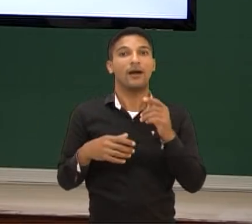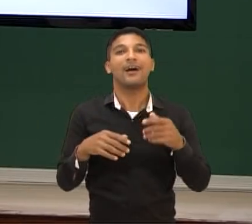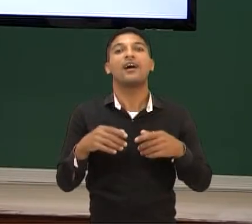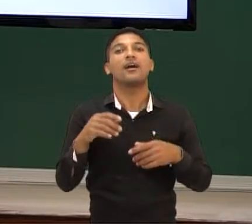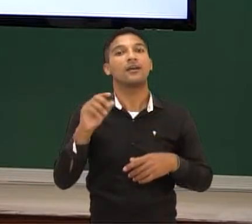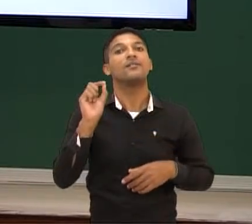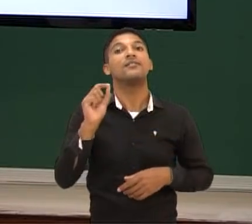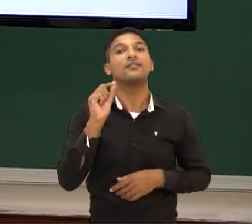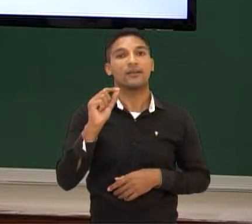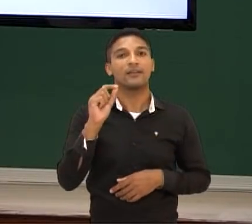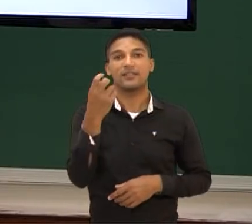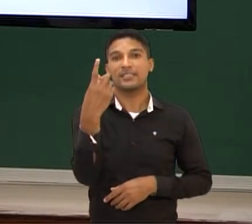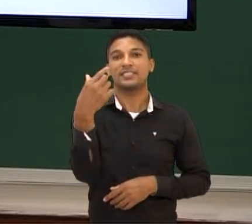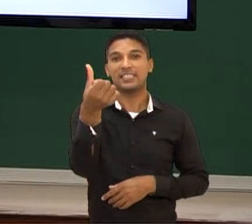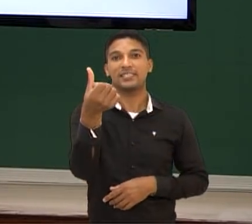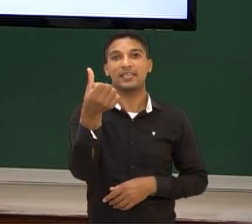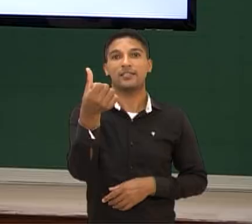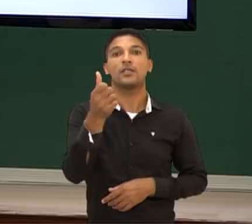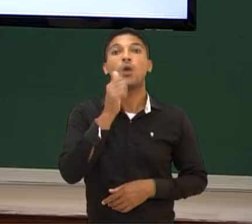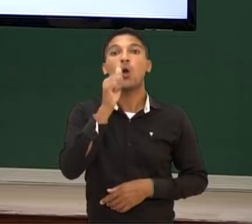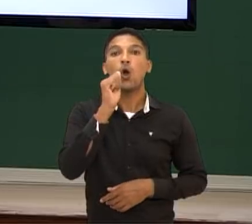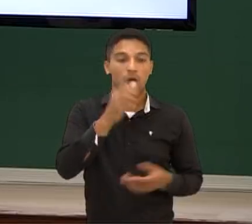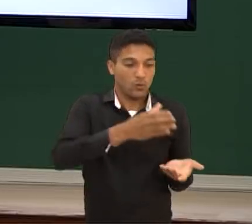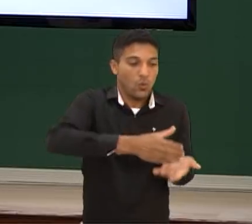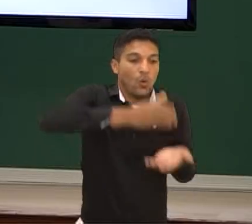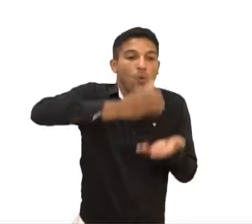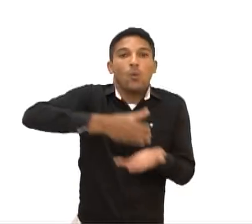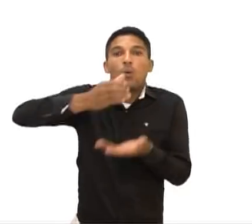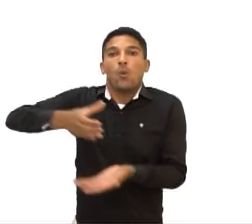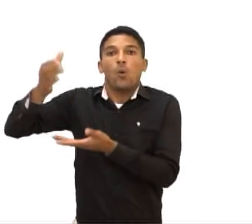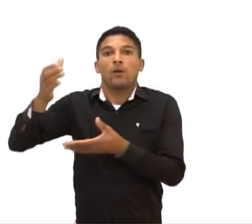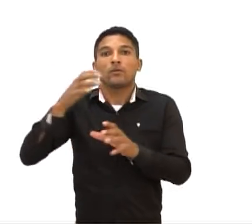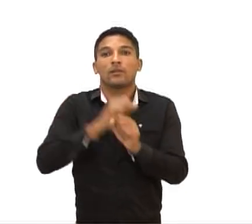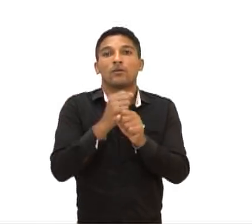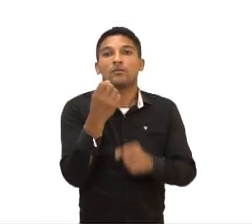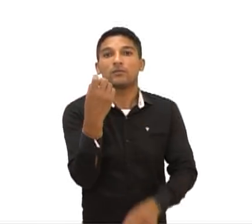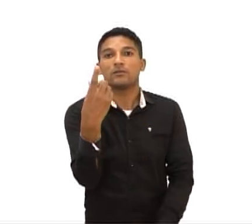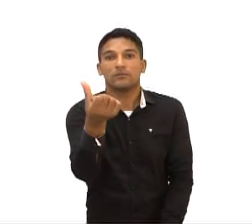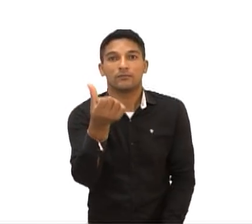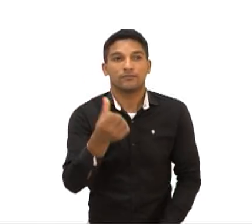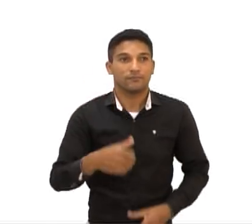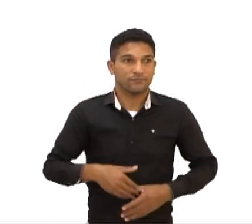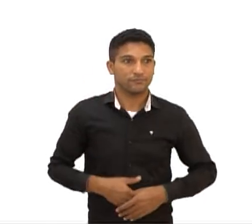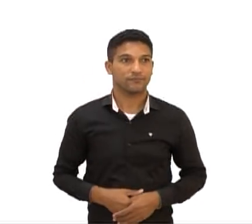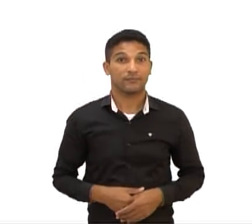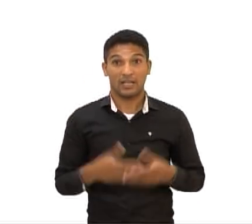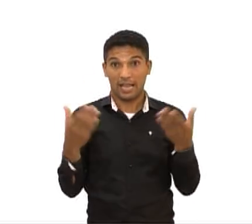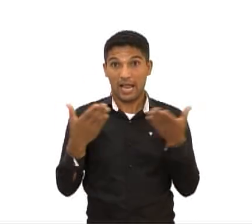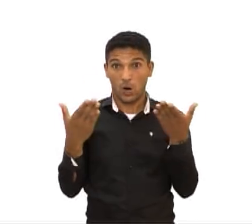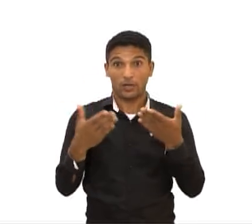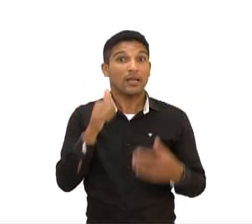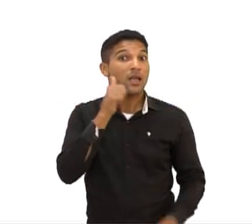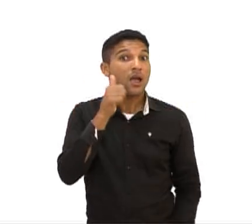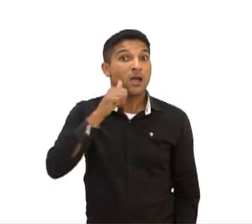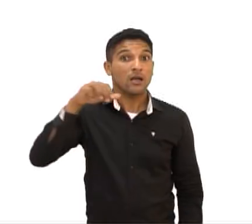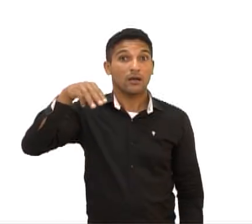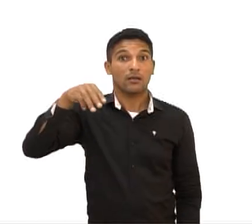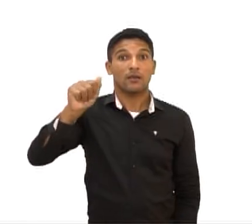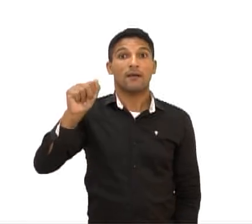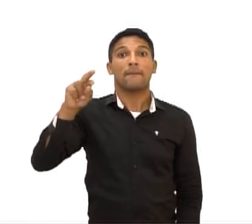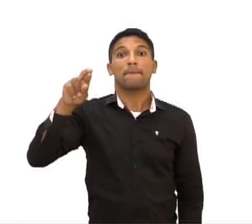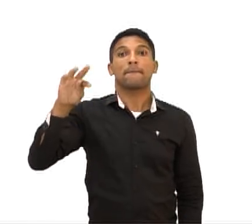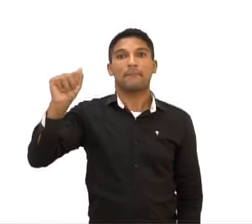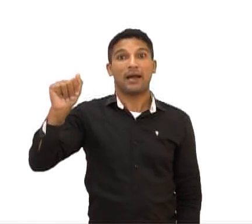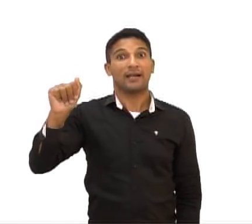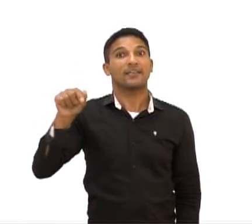ok? Agora, nós praticando número 2 de hoje, certo? Fala de quem? Da Marta. E ela está fazendo